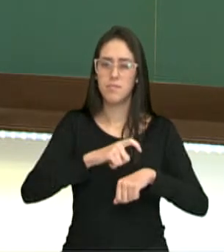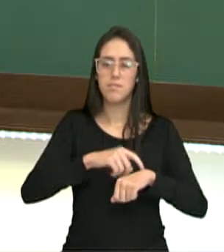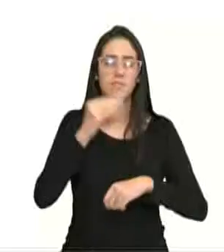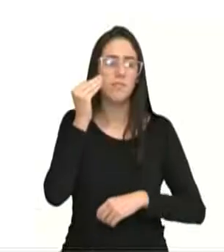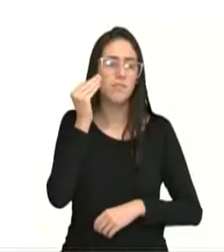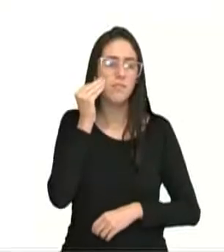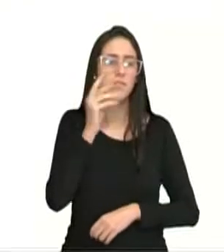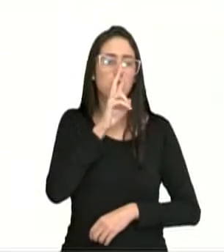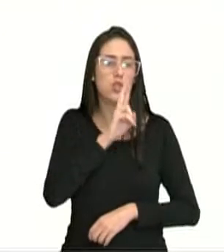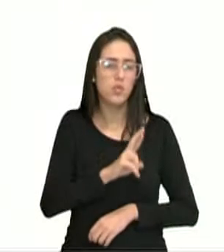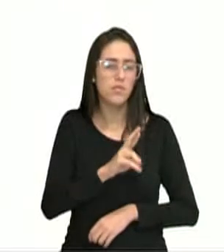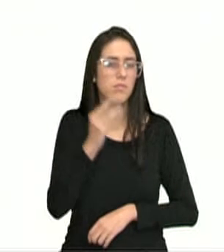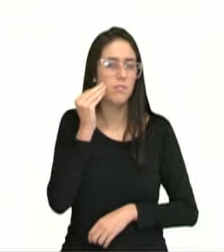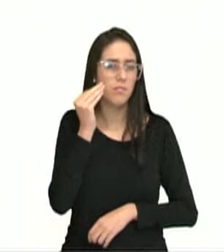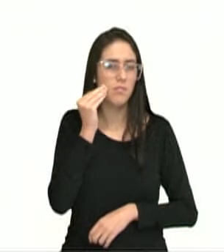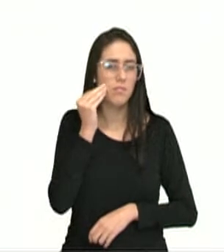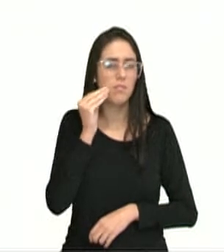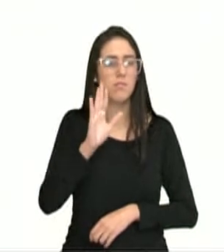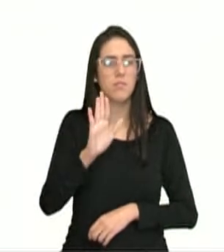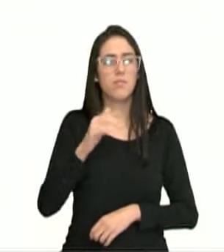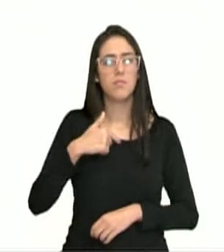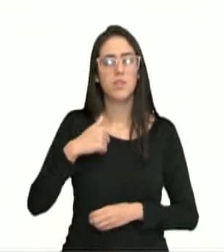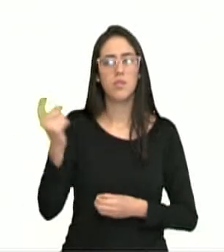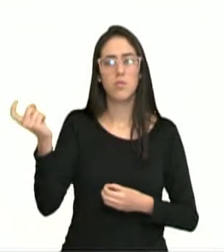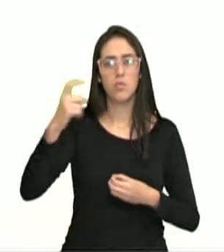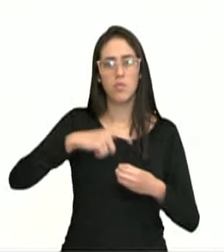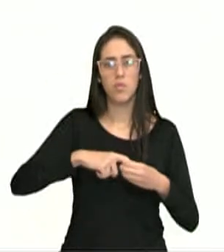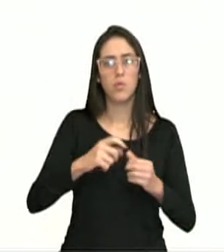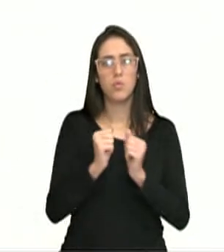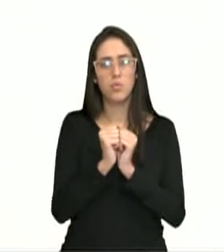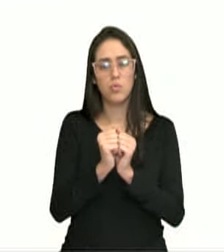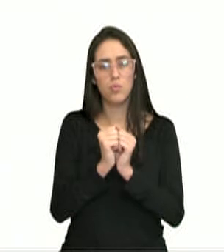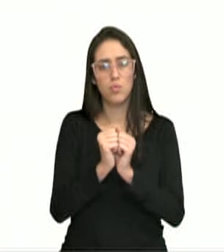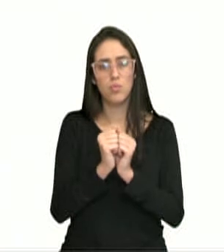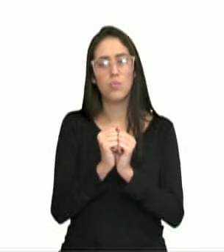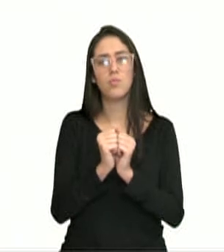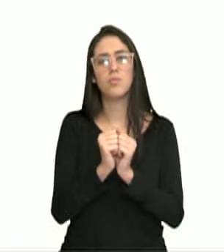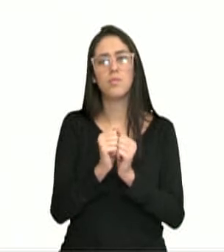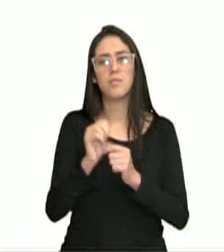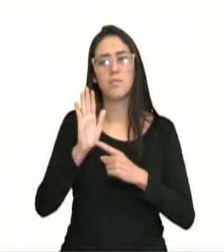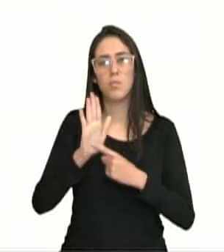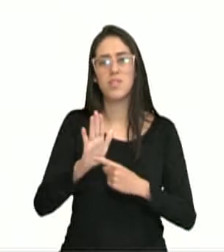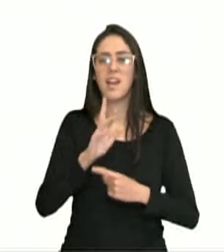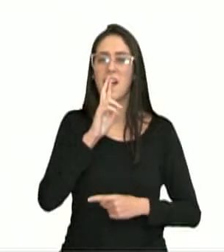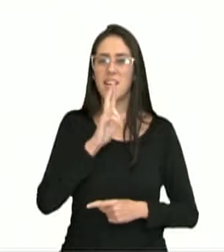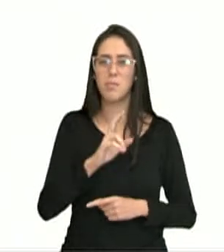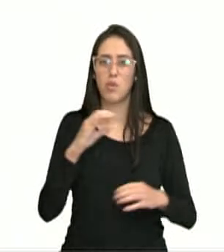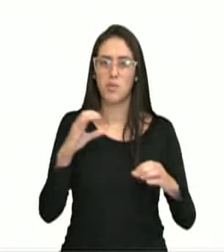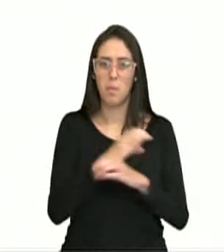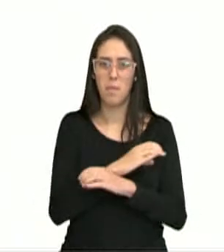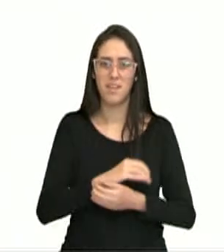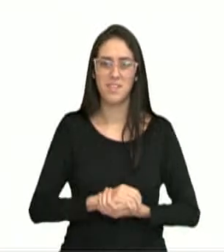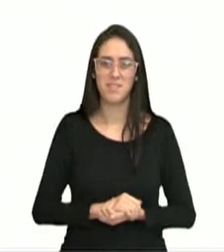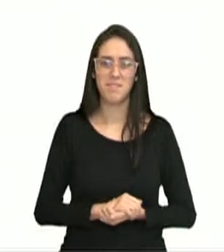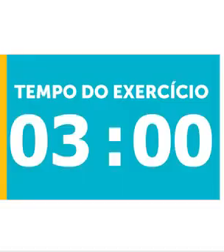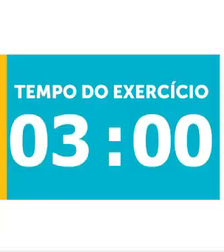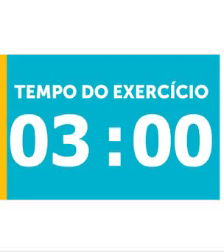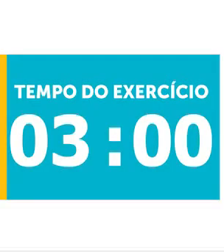você tentar resolver e eu já venho te trazendo a resolução completa dele.